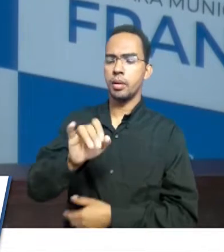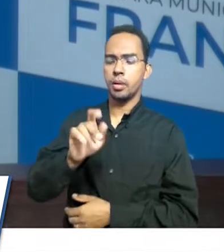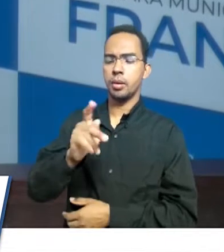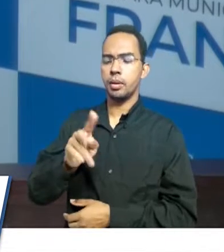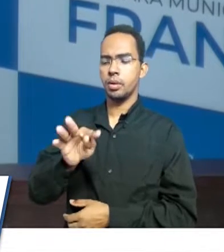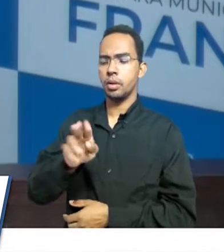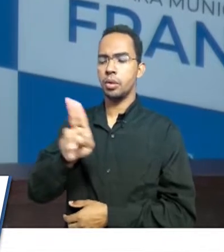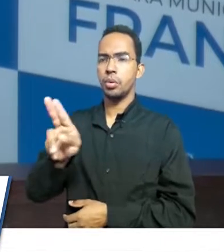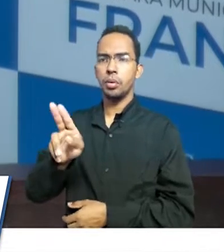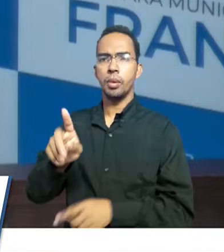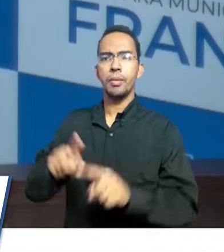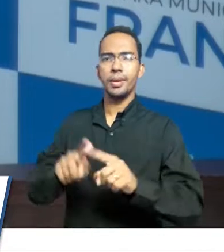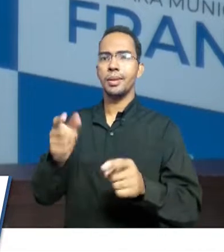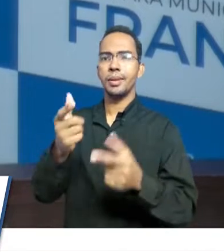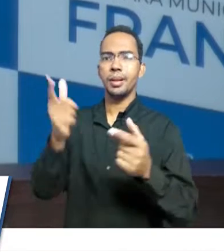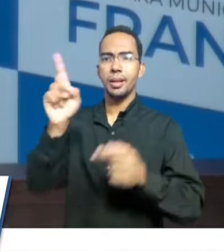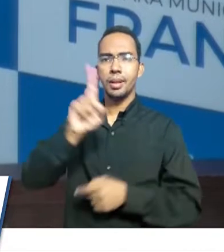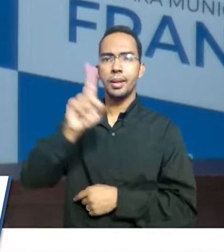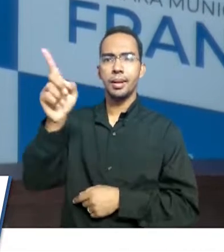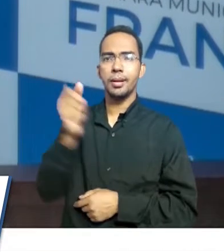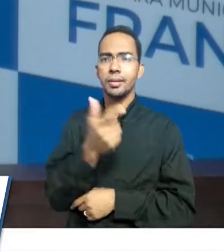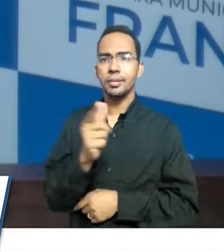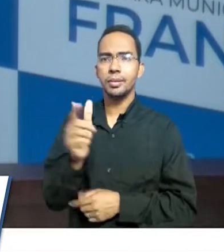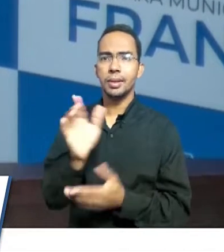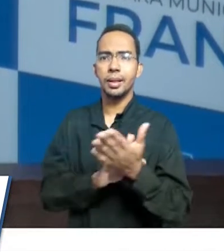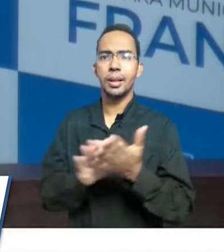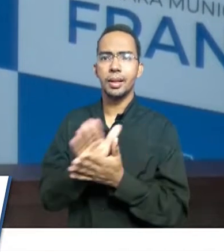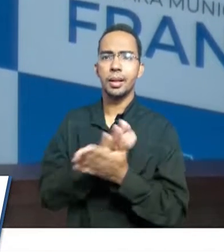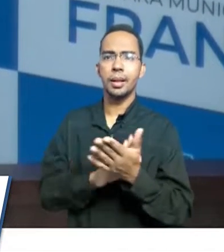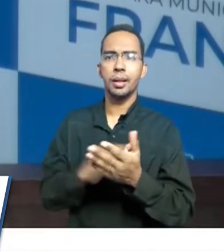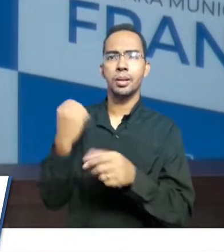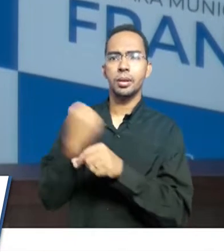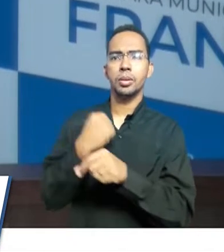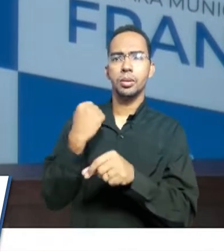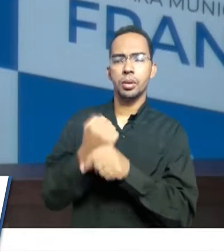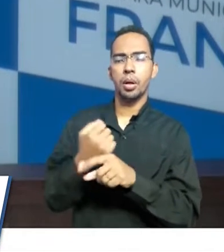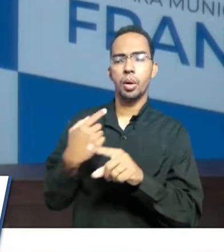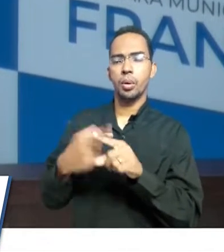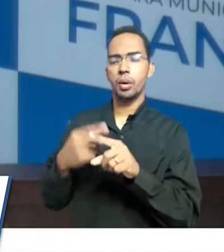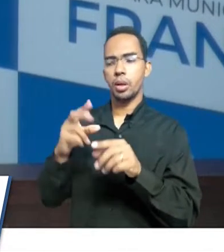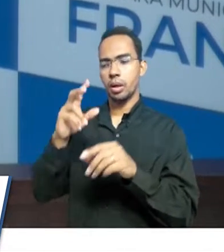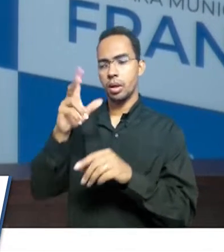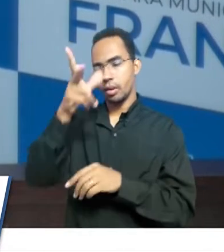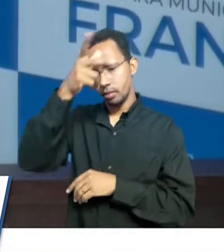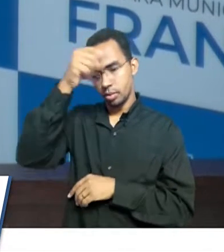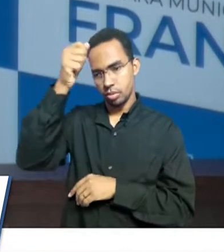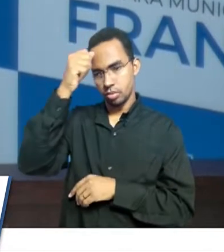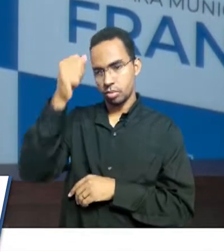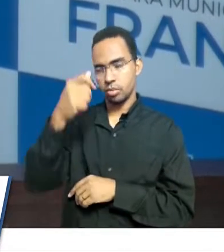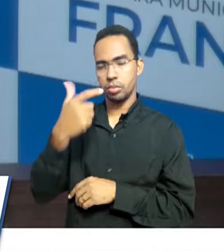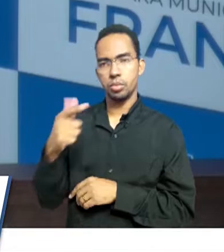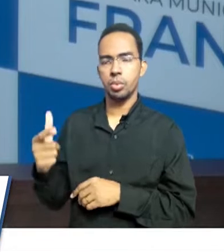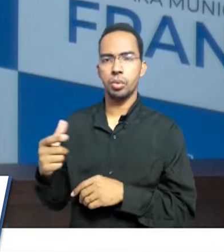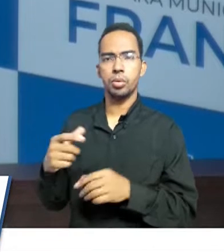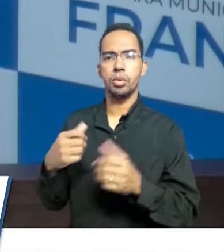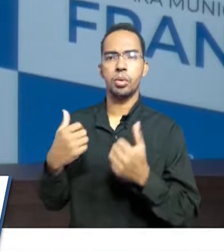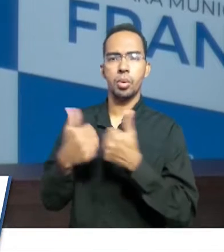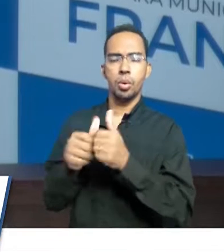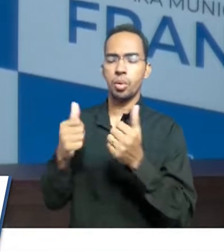lá nenhuma benfeitoria da prefeitura municipal. Não temos transportes, não